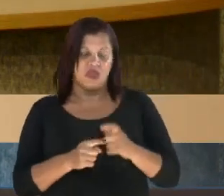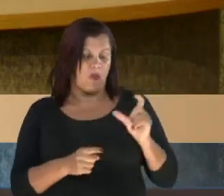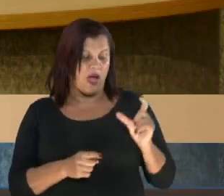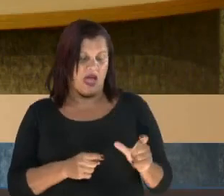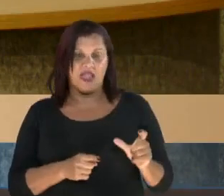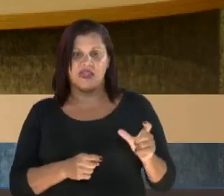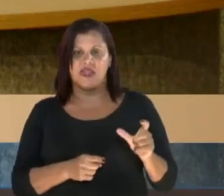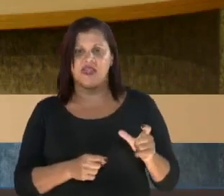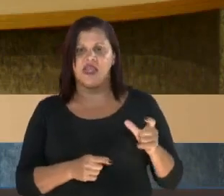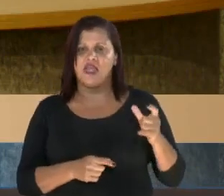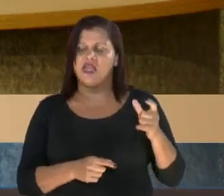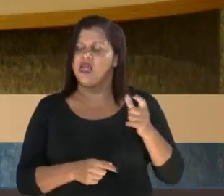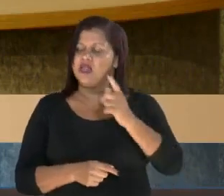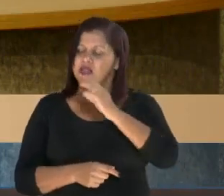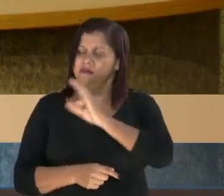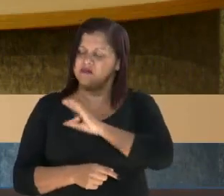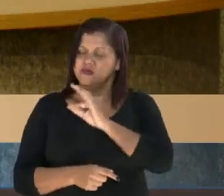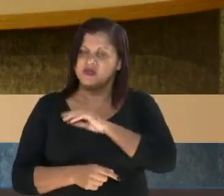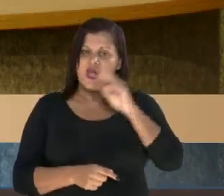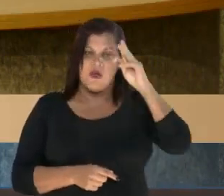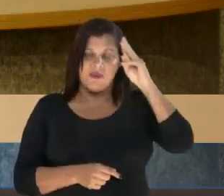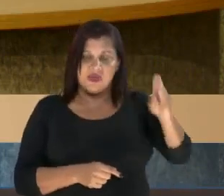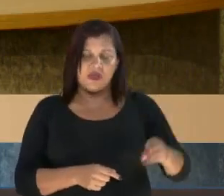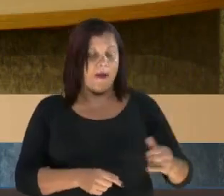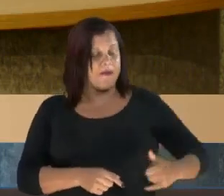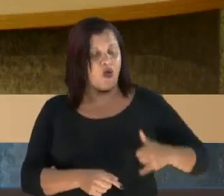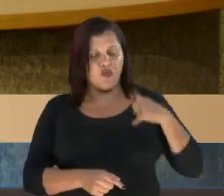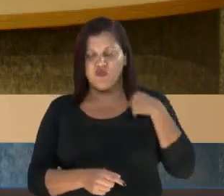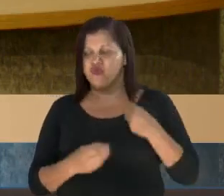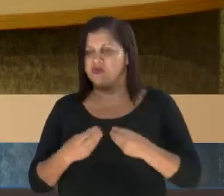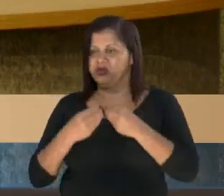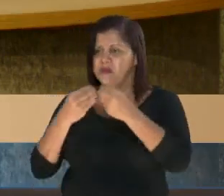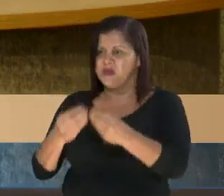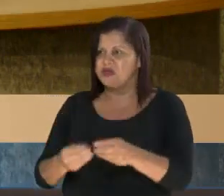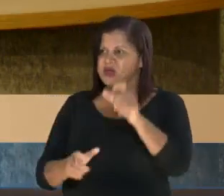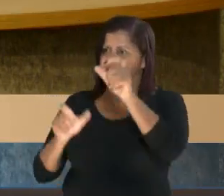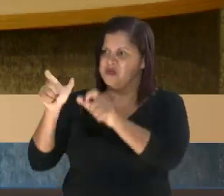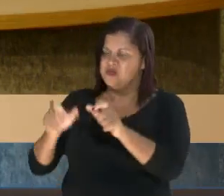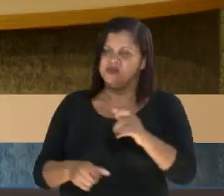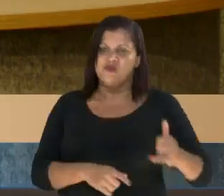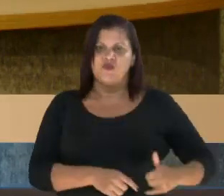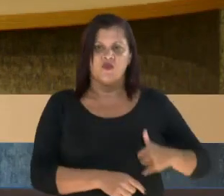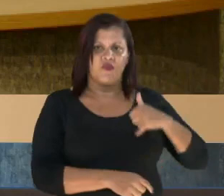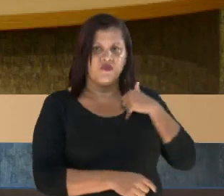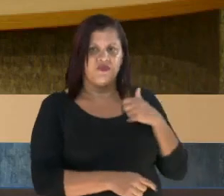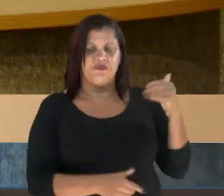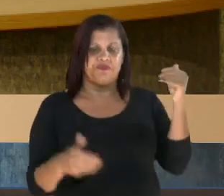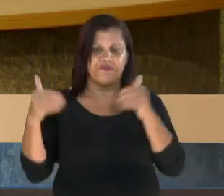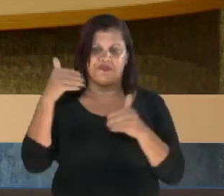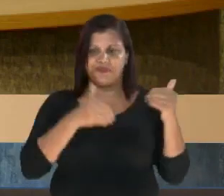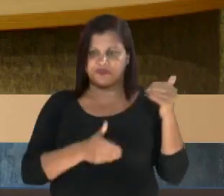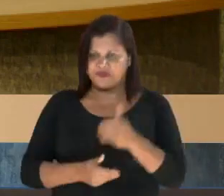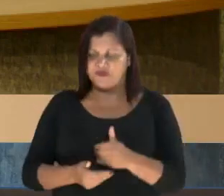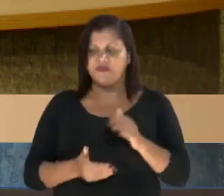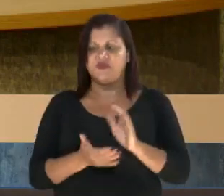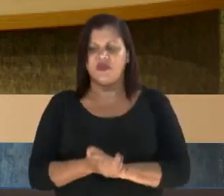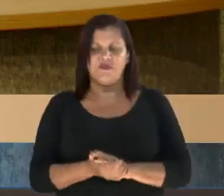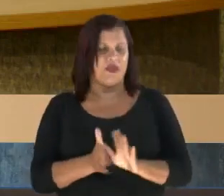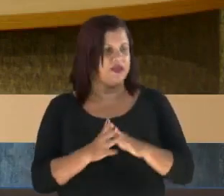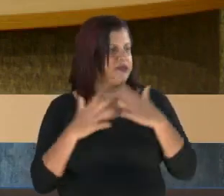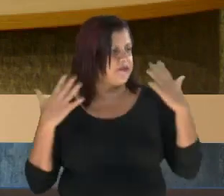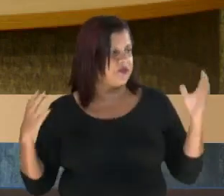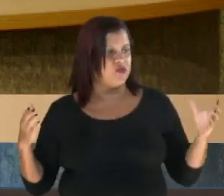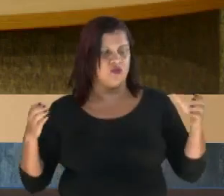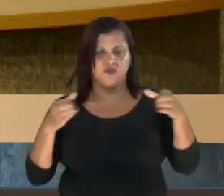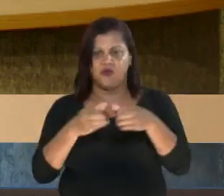policial militar e me orgulho disso e manda uma mensagem para mim a categoria do meu orgulho em fazer parte dessa brilhosa